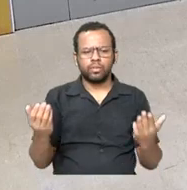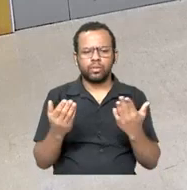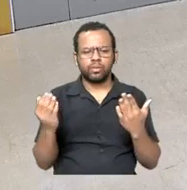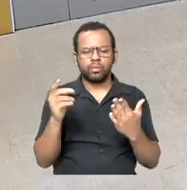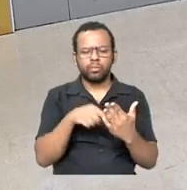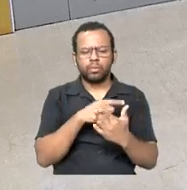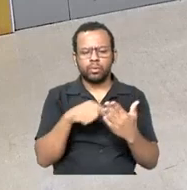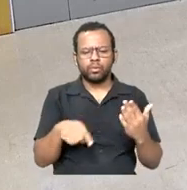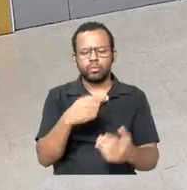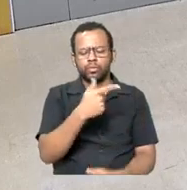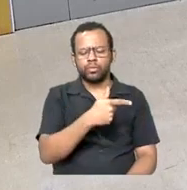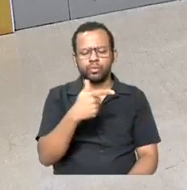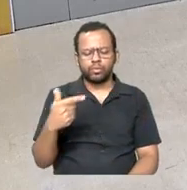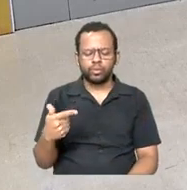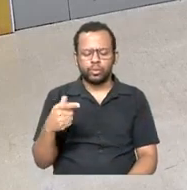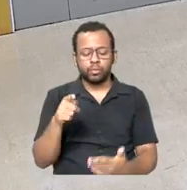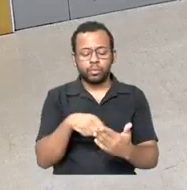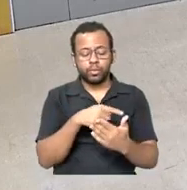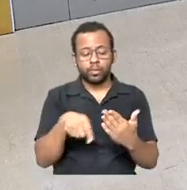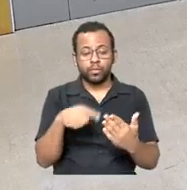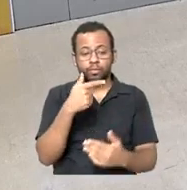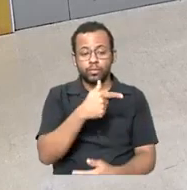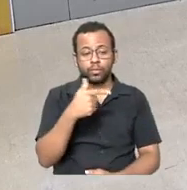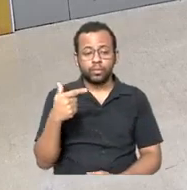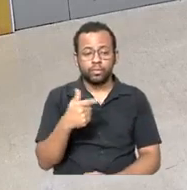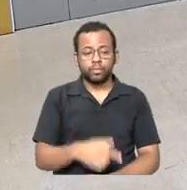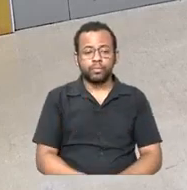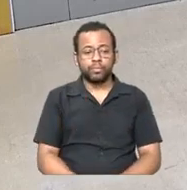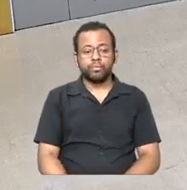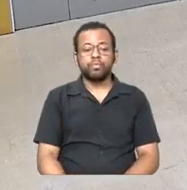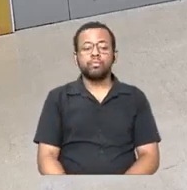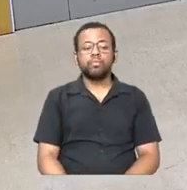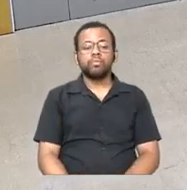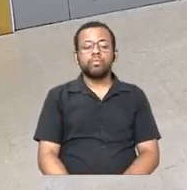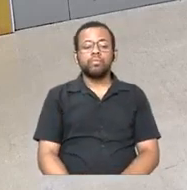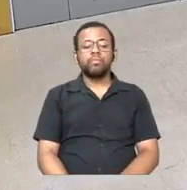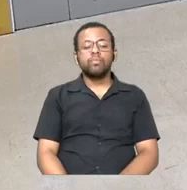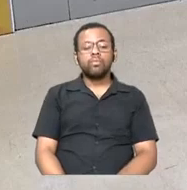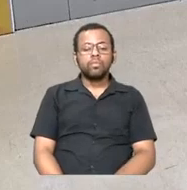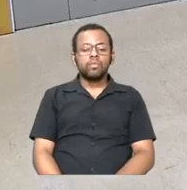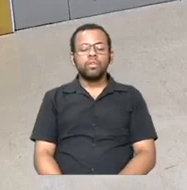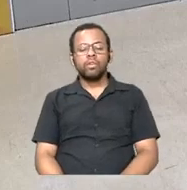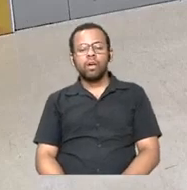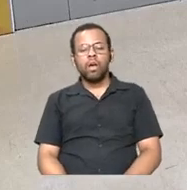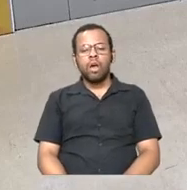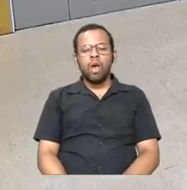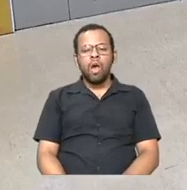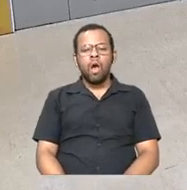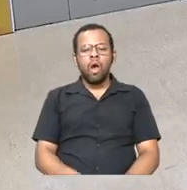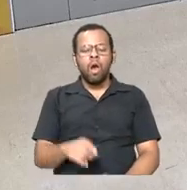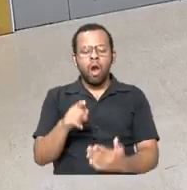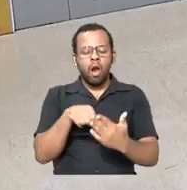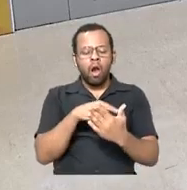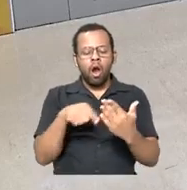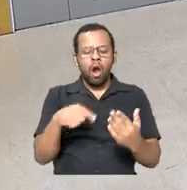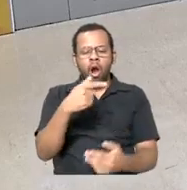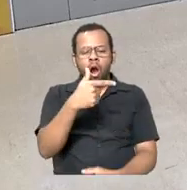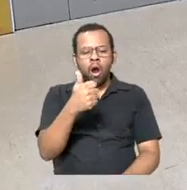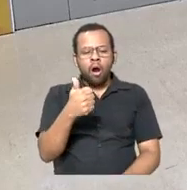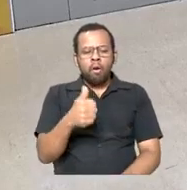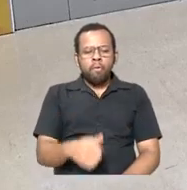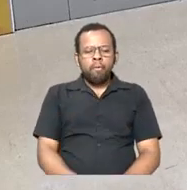já marcou marque 22 agora 22 22 e a bolinha da vez sobe também a bolinha de número 21